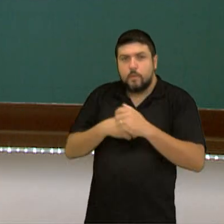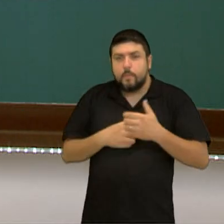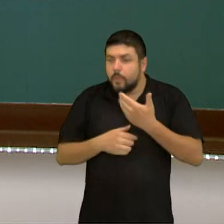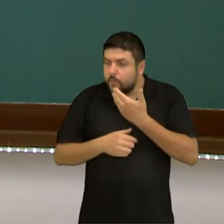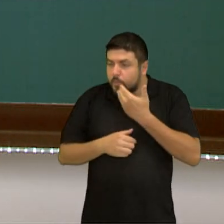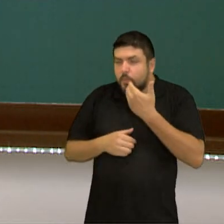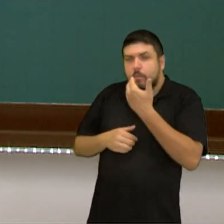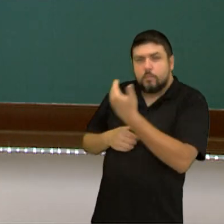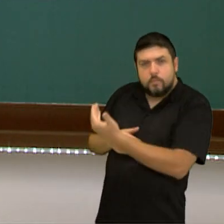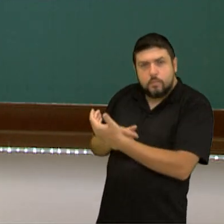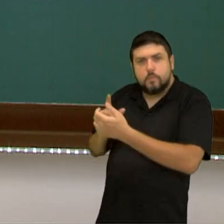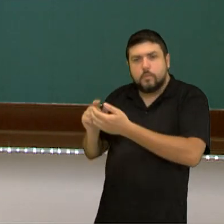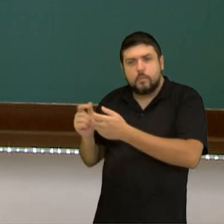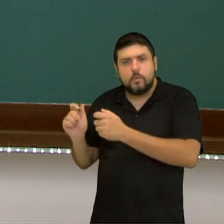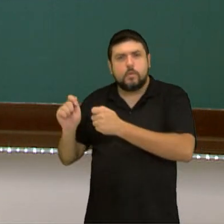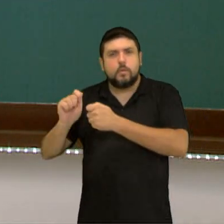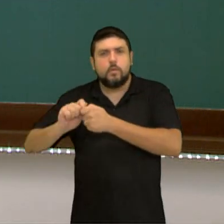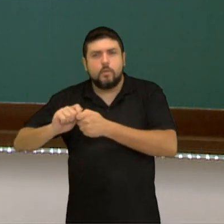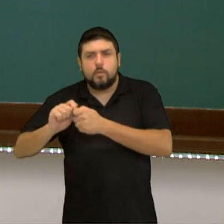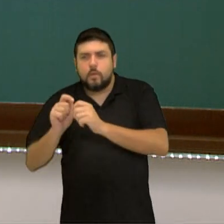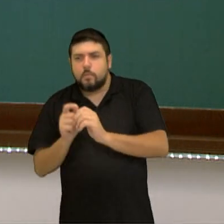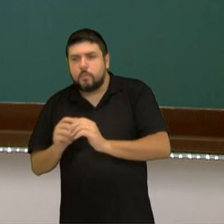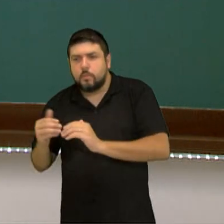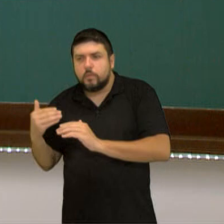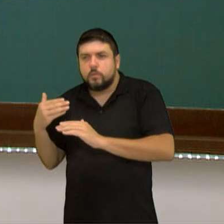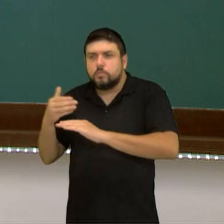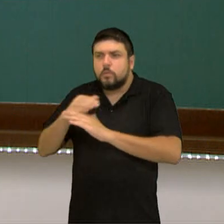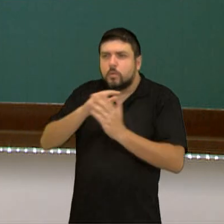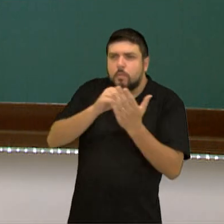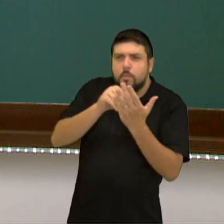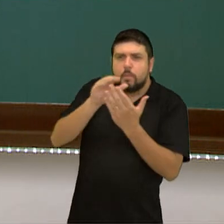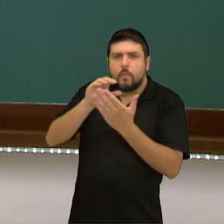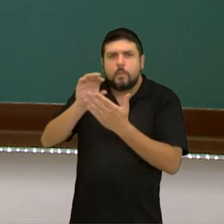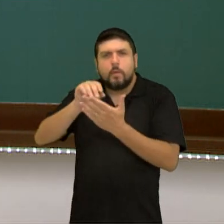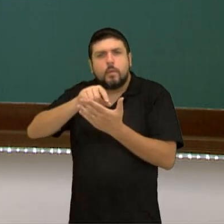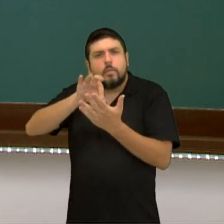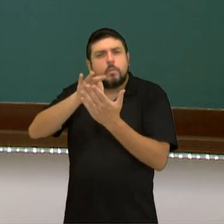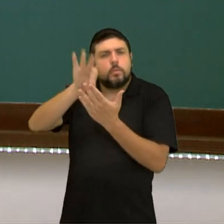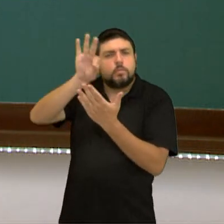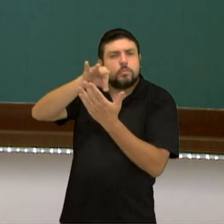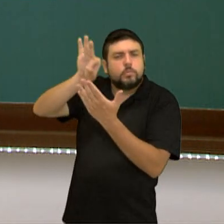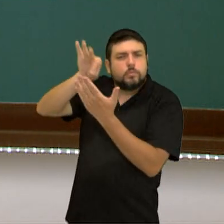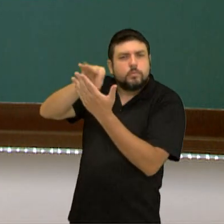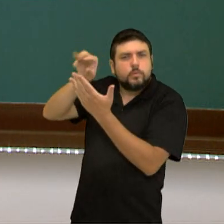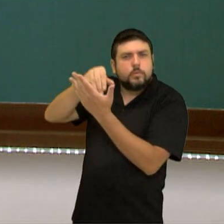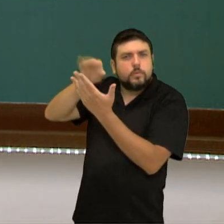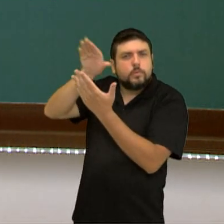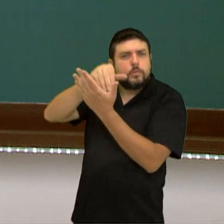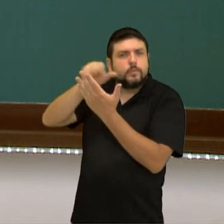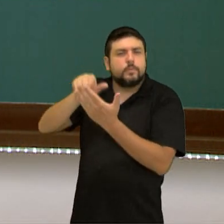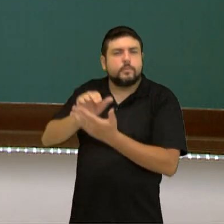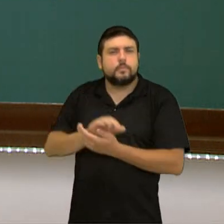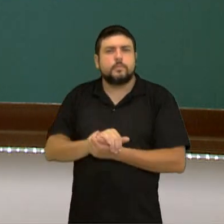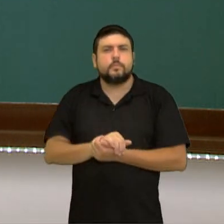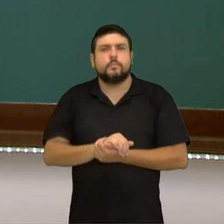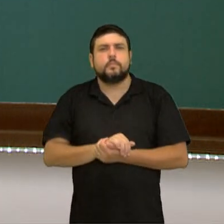fazer uma escultura, o Aleijadinho contratava o mestre Taíde para pintá-las, né?